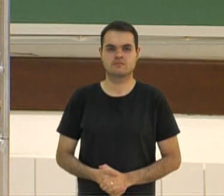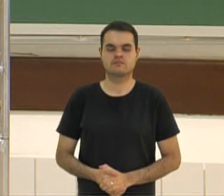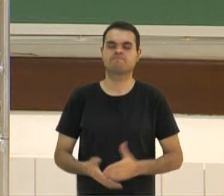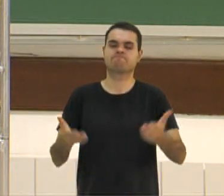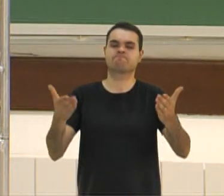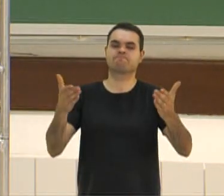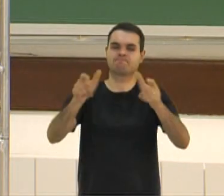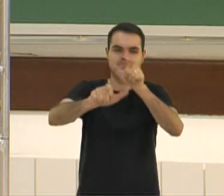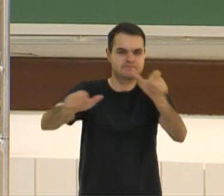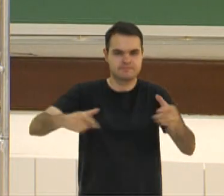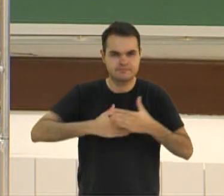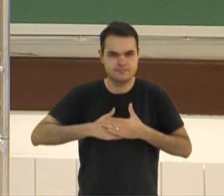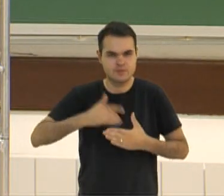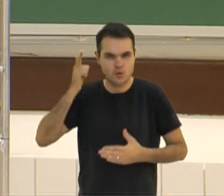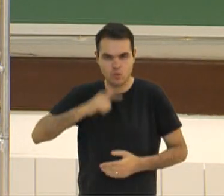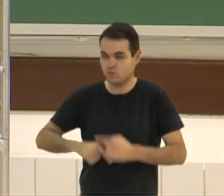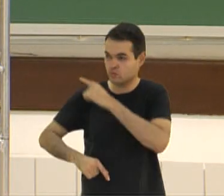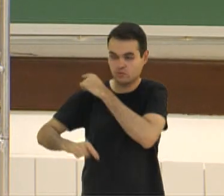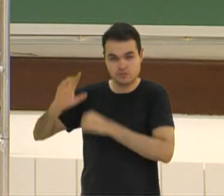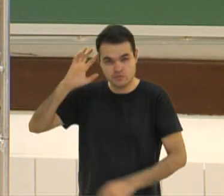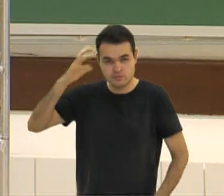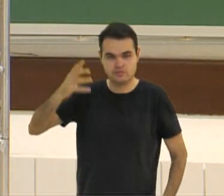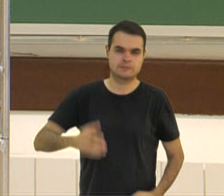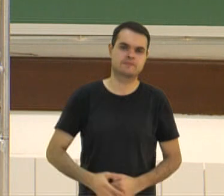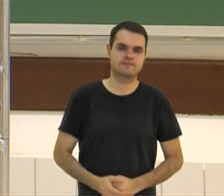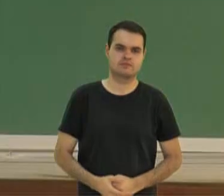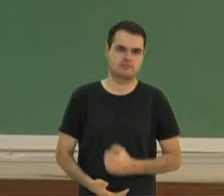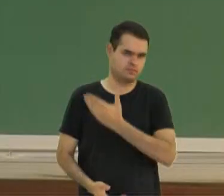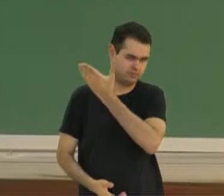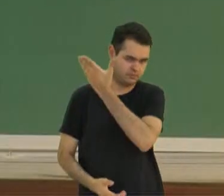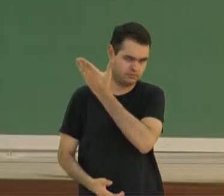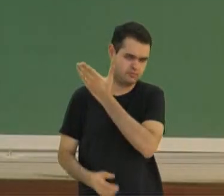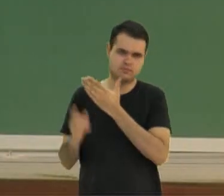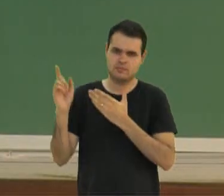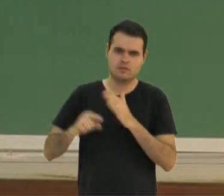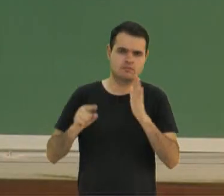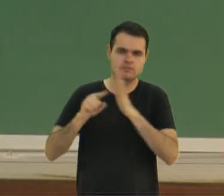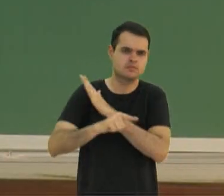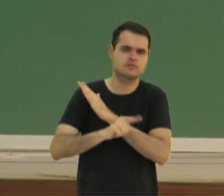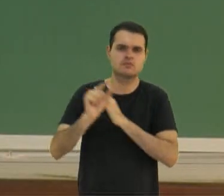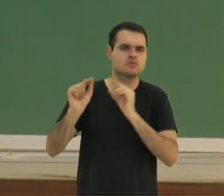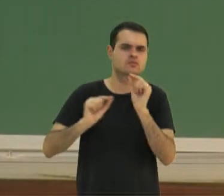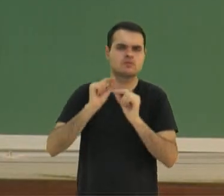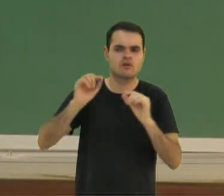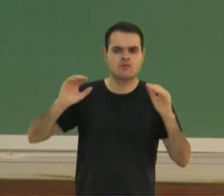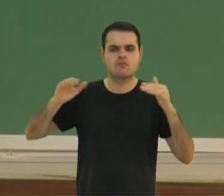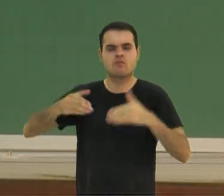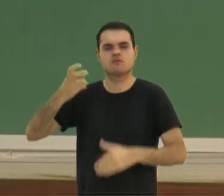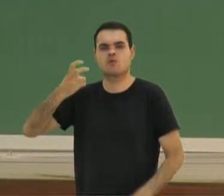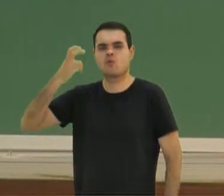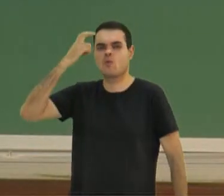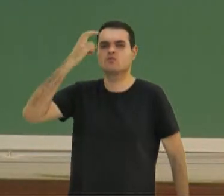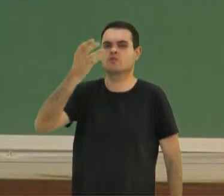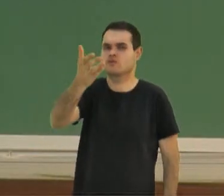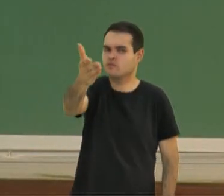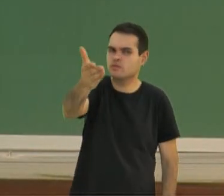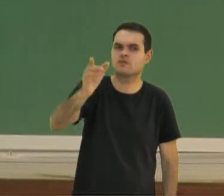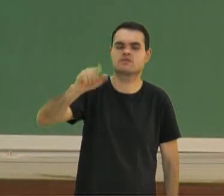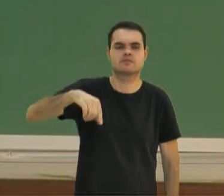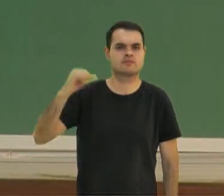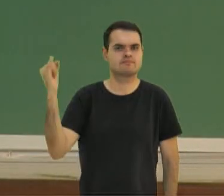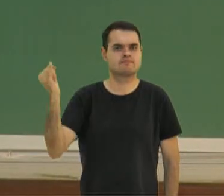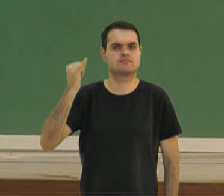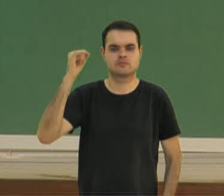Olá, meus queridos, conseguiram resolver a questão? Gente, essa questãozinha aqui, ela aborda uma parte de cultura de vocês, né? É importante a